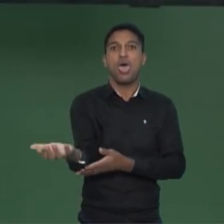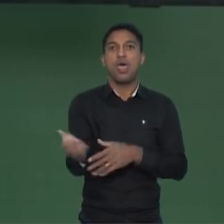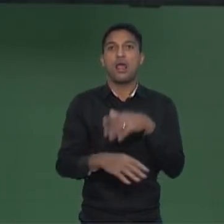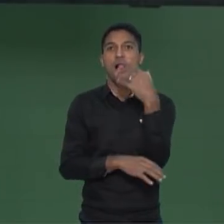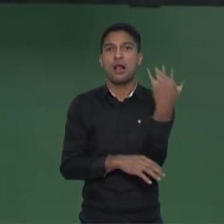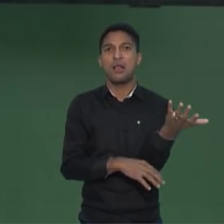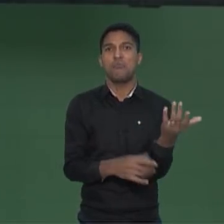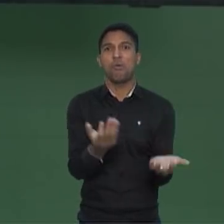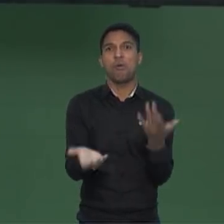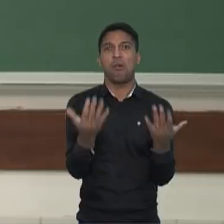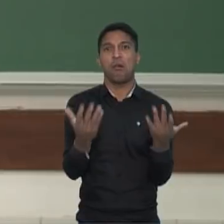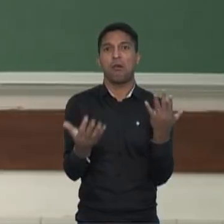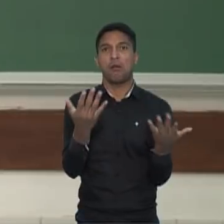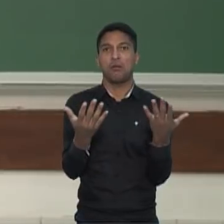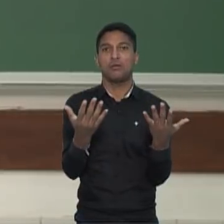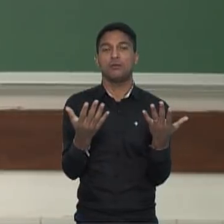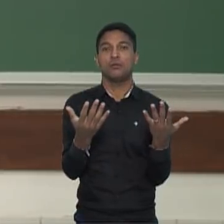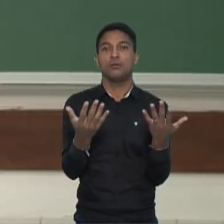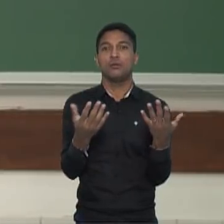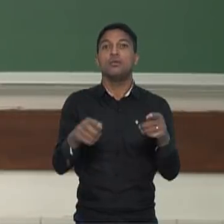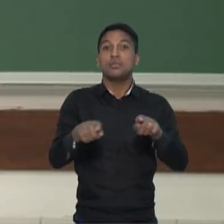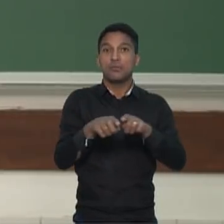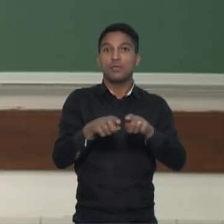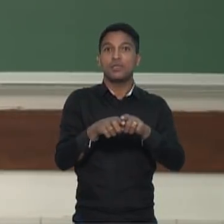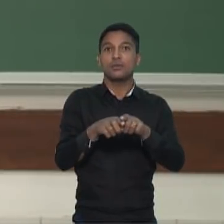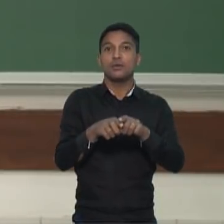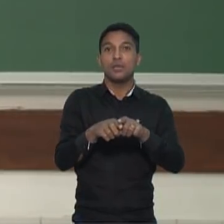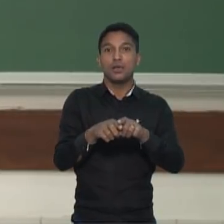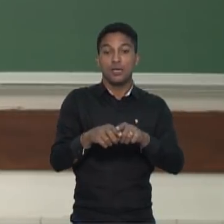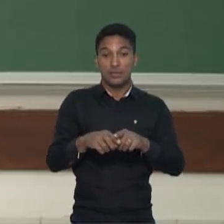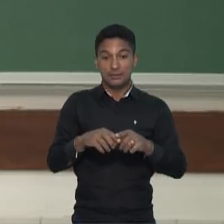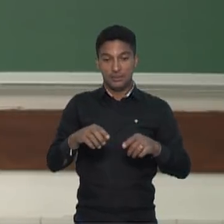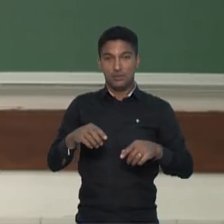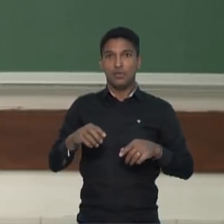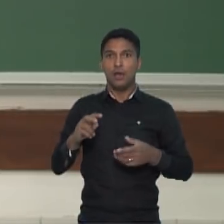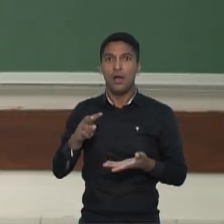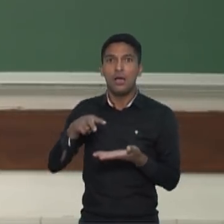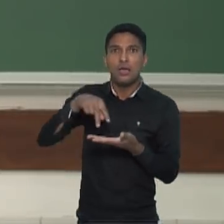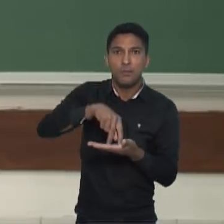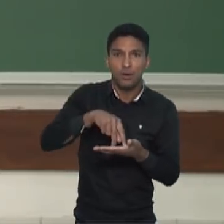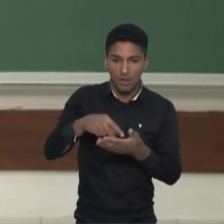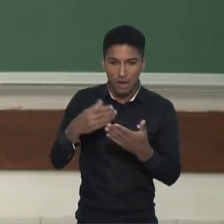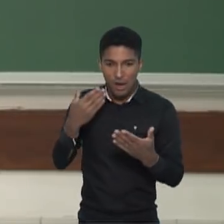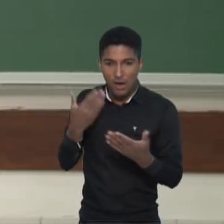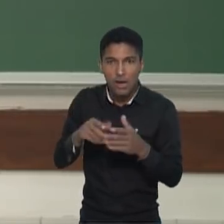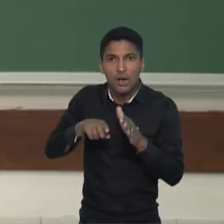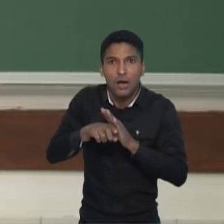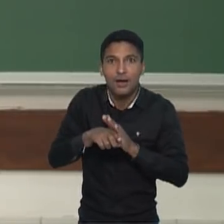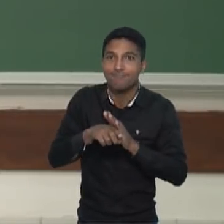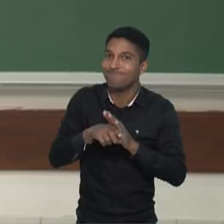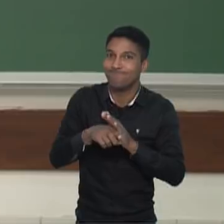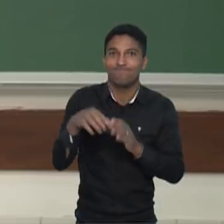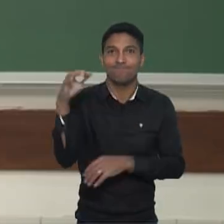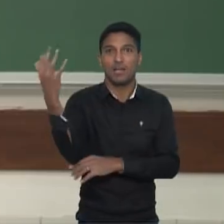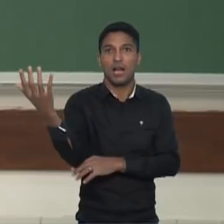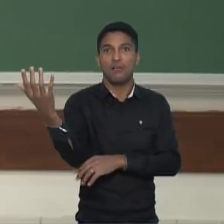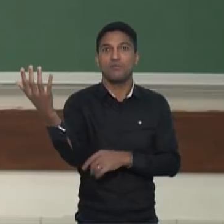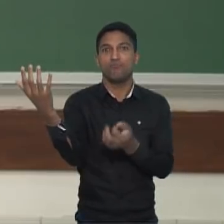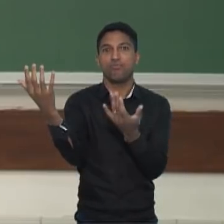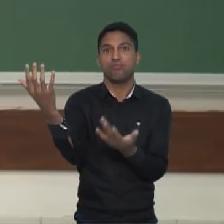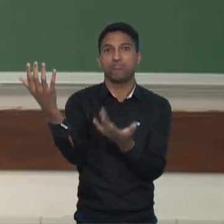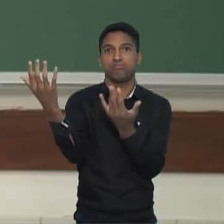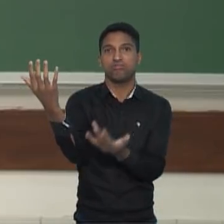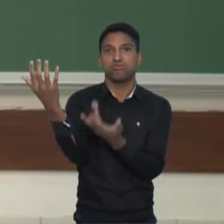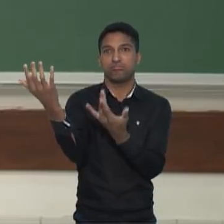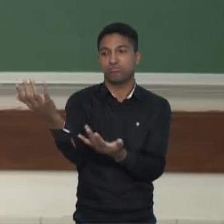queimada destrói o estudo que poderia ser realizado com aquela planta, com aquela árvore, e